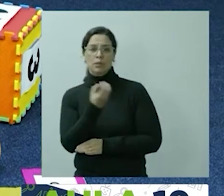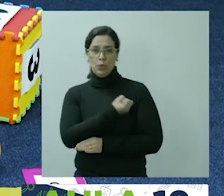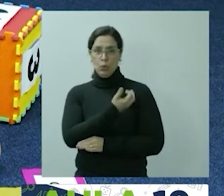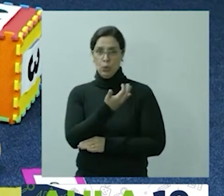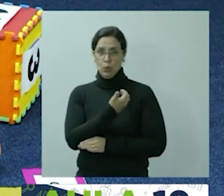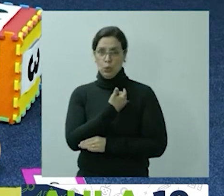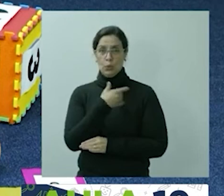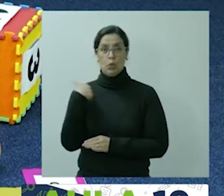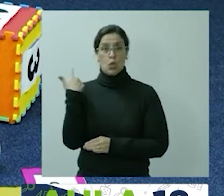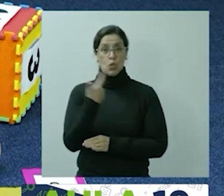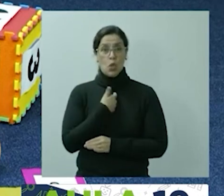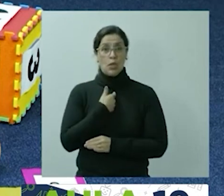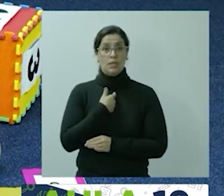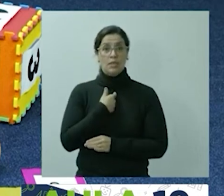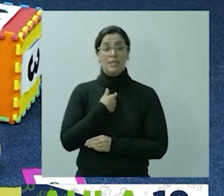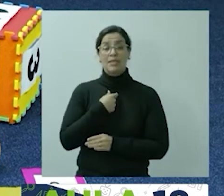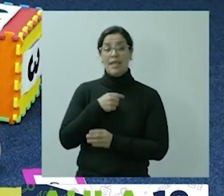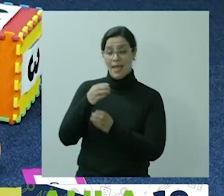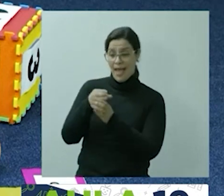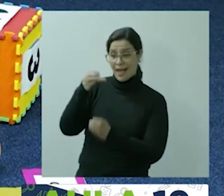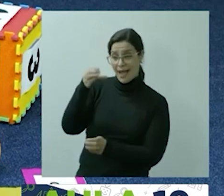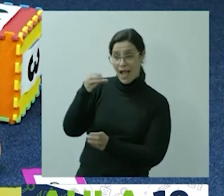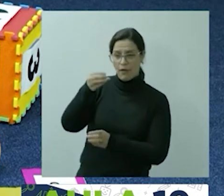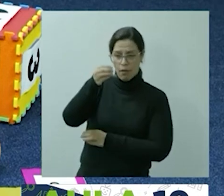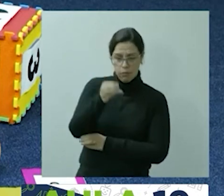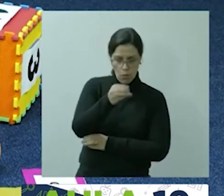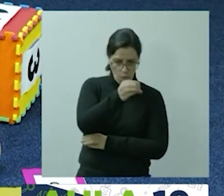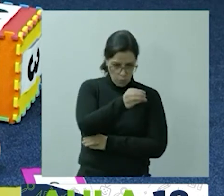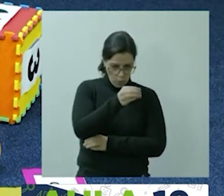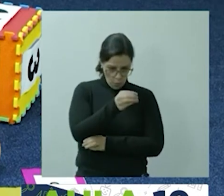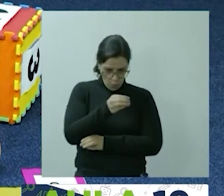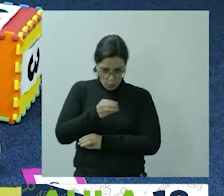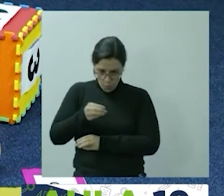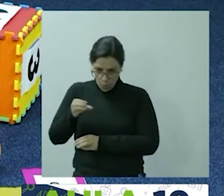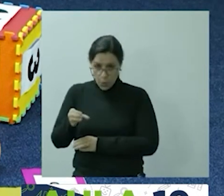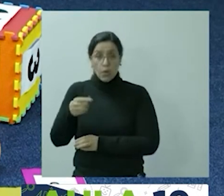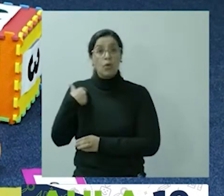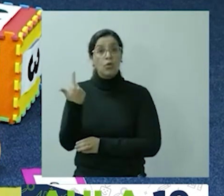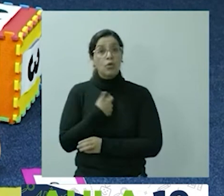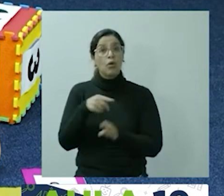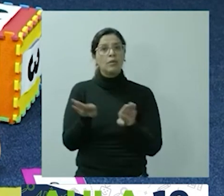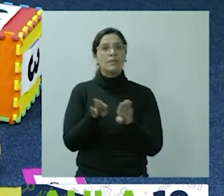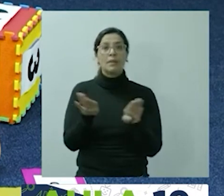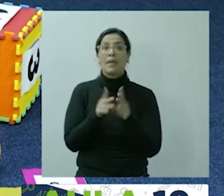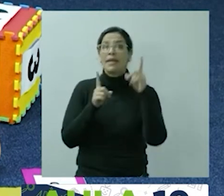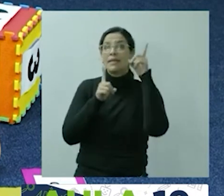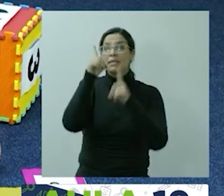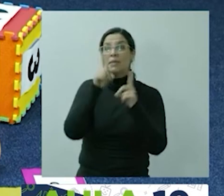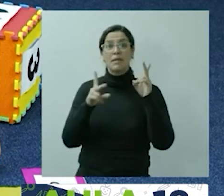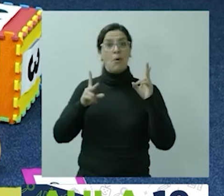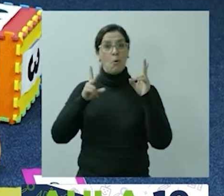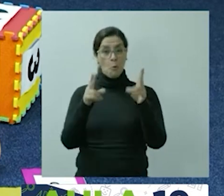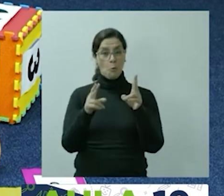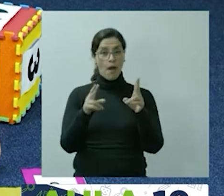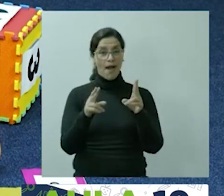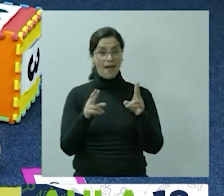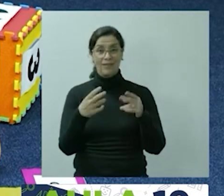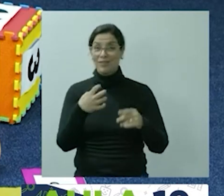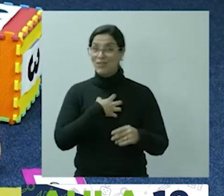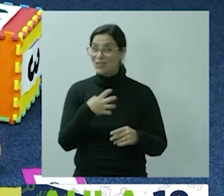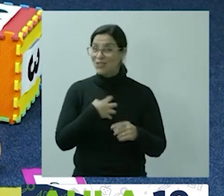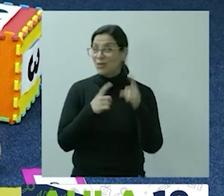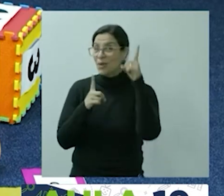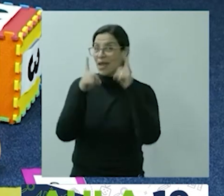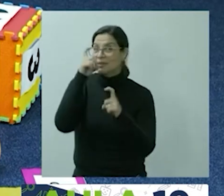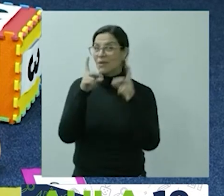onde nossa garrafa aqui, que é o nosso peão, cair, nós temos que fazer a mesma emoção ali, o